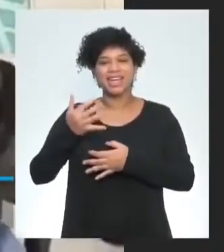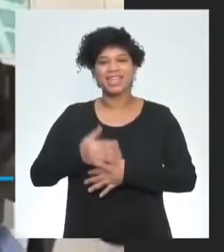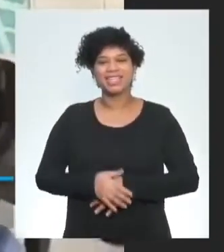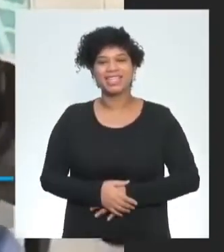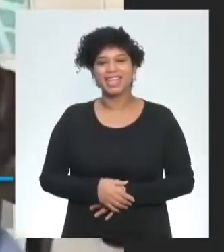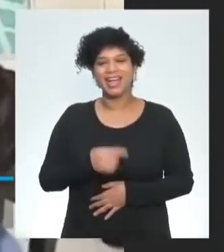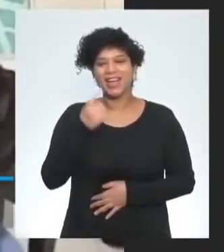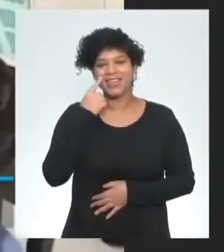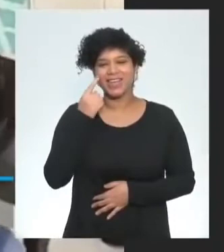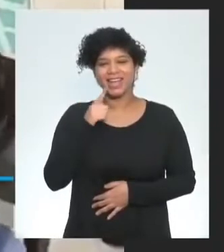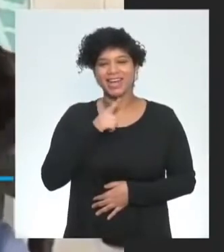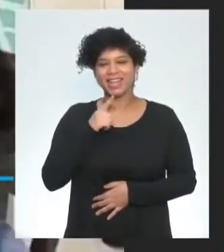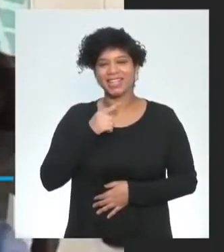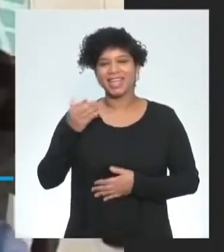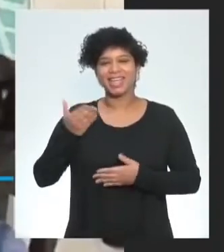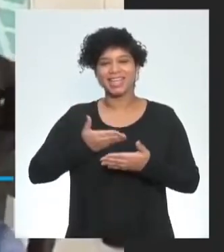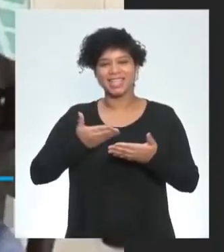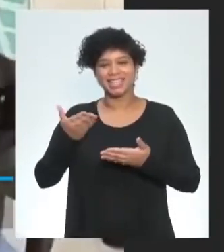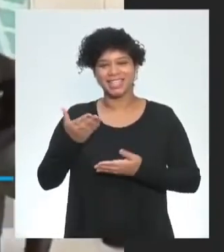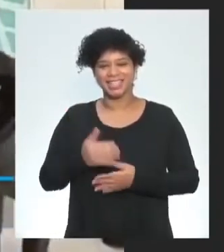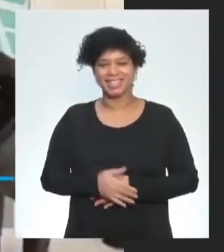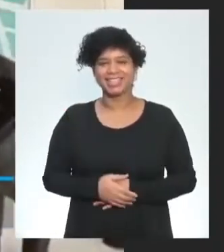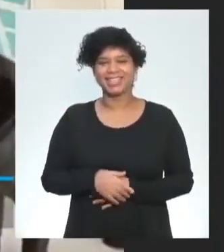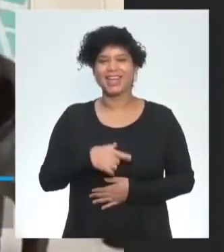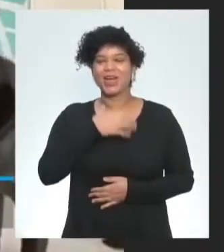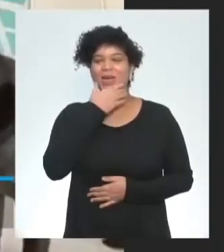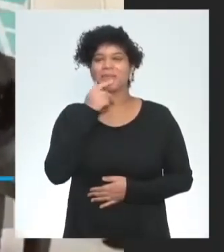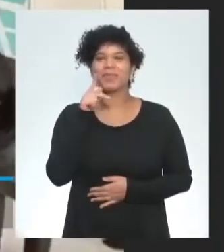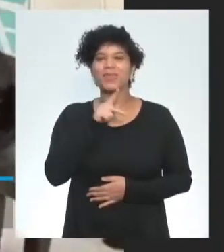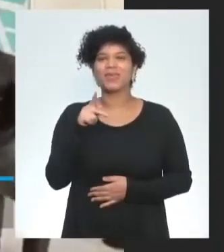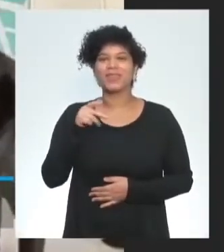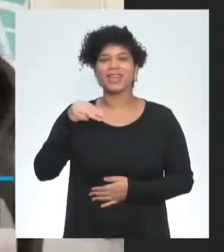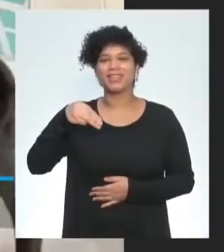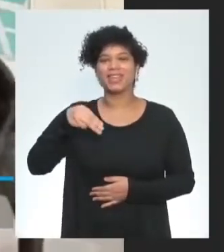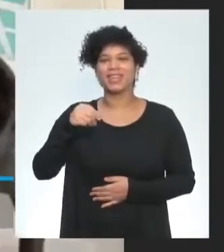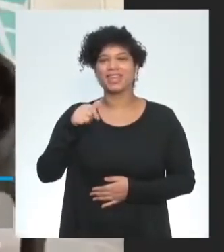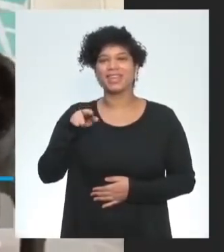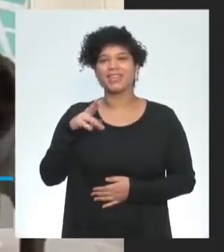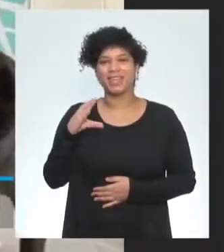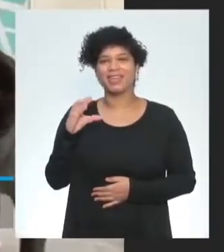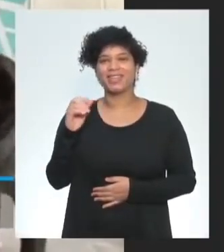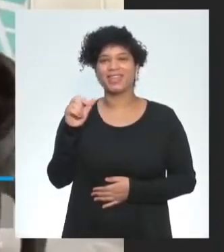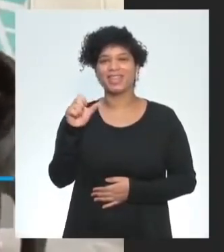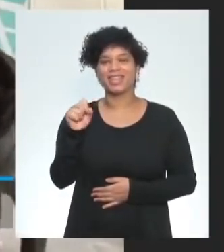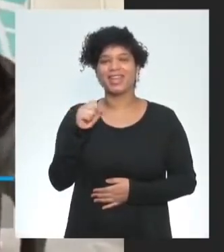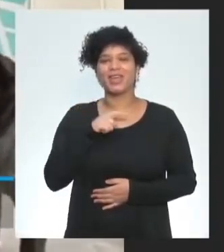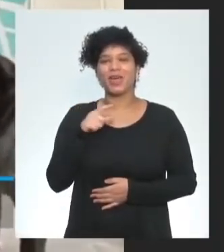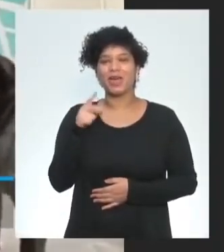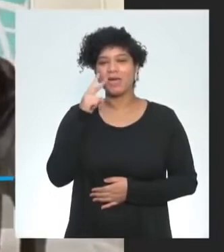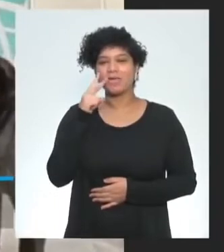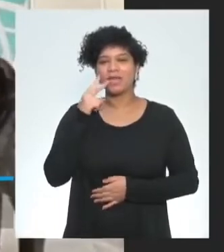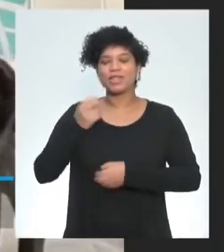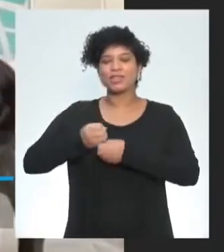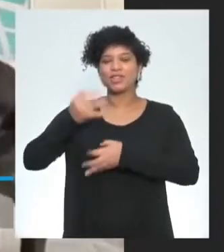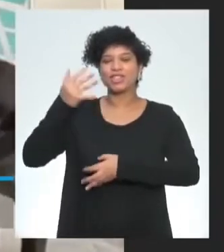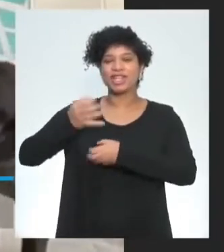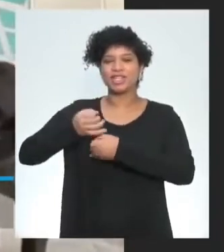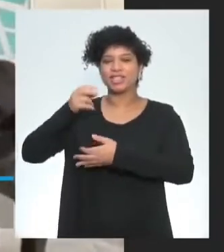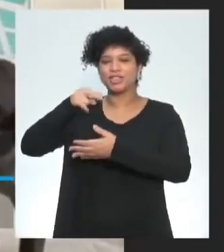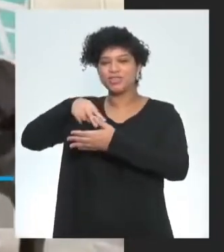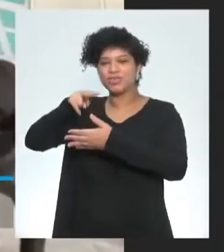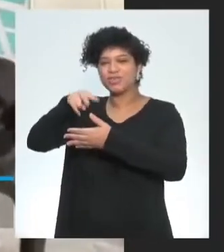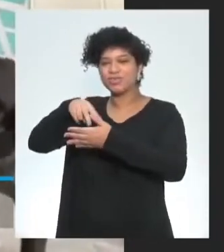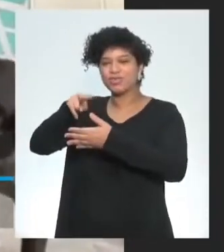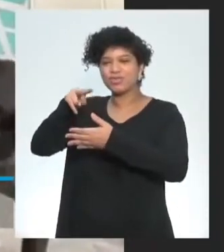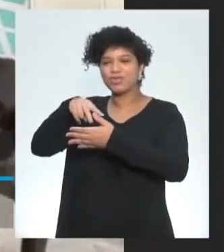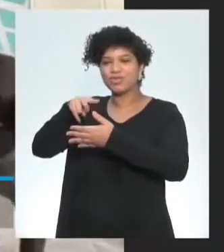E agora temos a interação do professor Marcos. Espera aí, gente, quer que está subindo o chat muito rápido. Espera